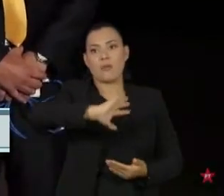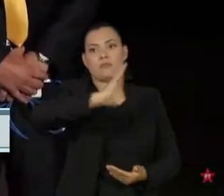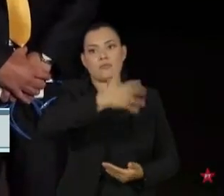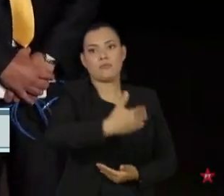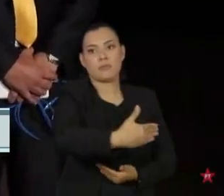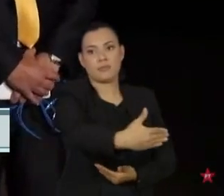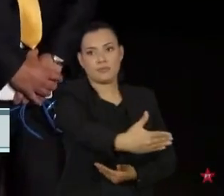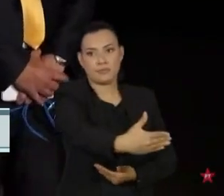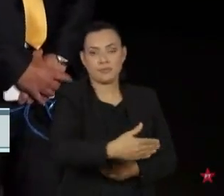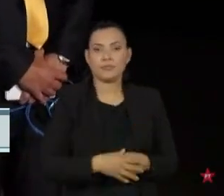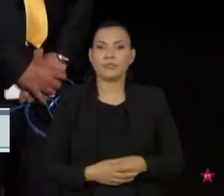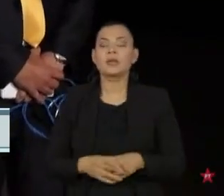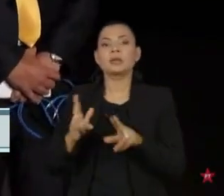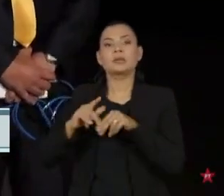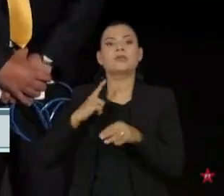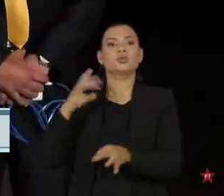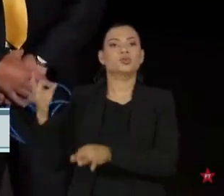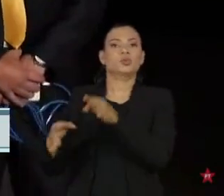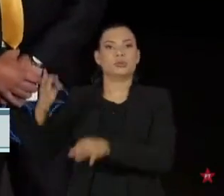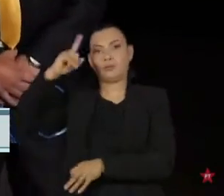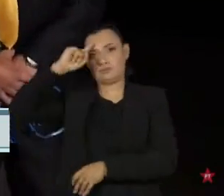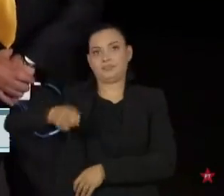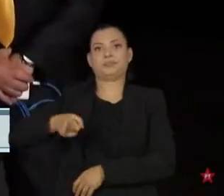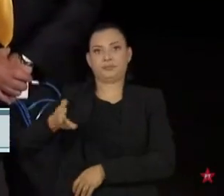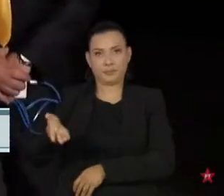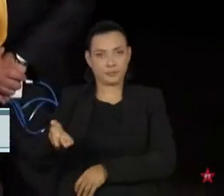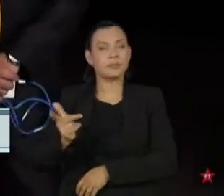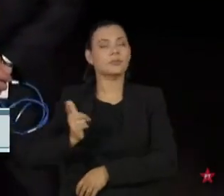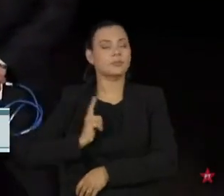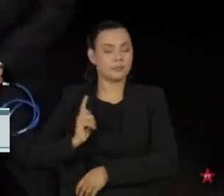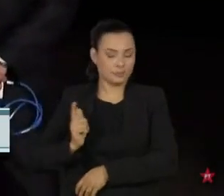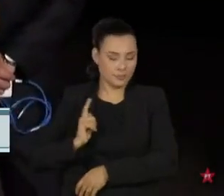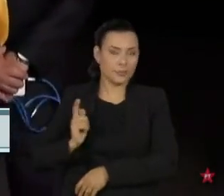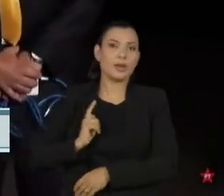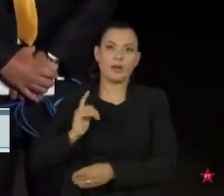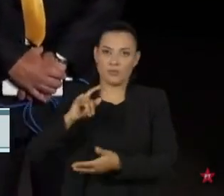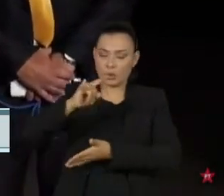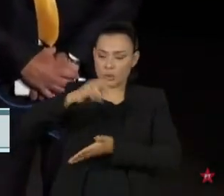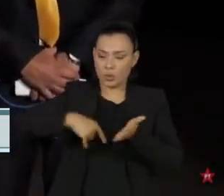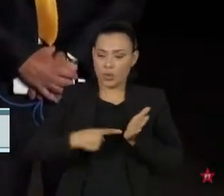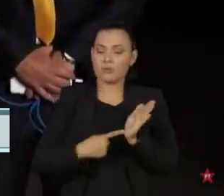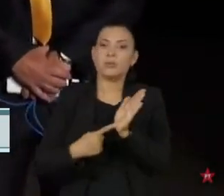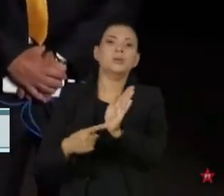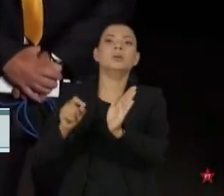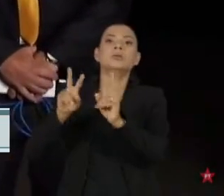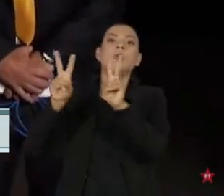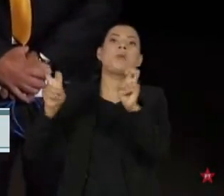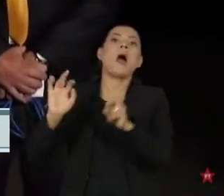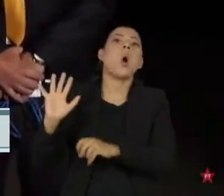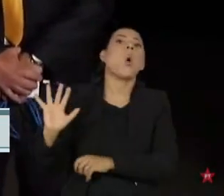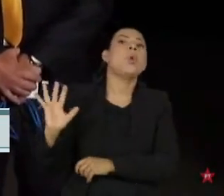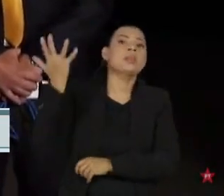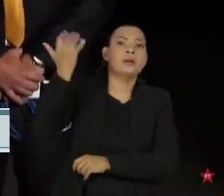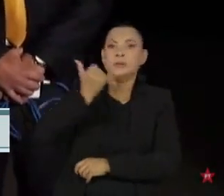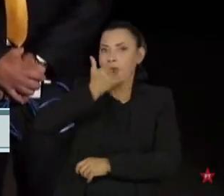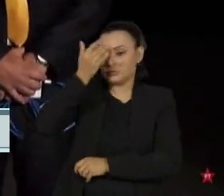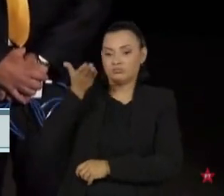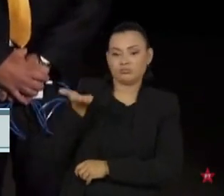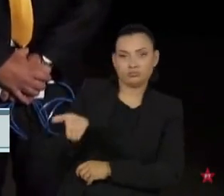cumprimento de uma ordem judicial em relação a um caso